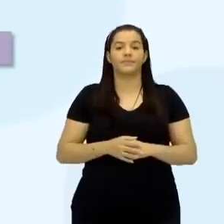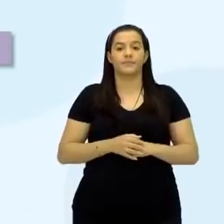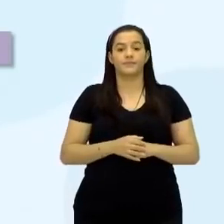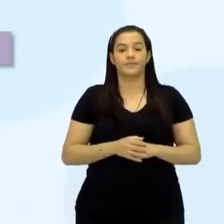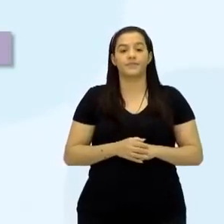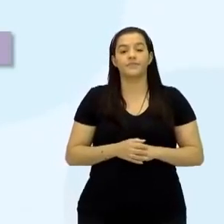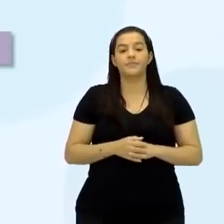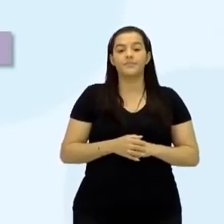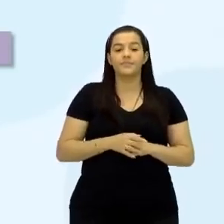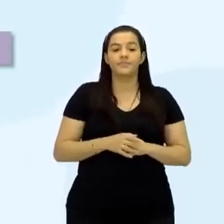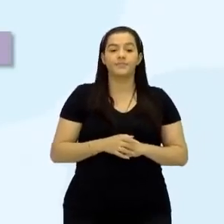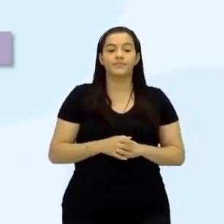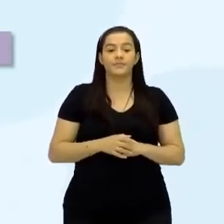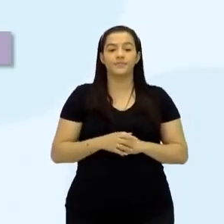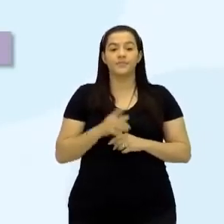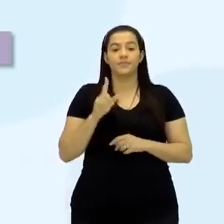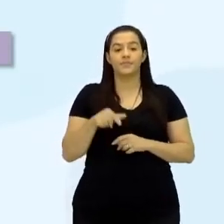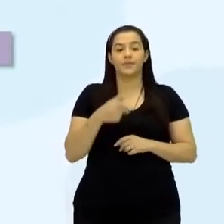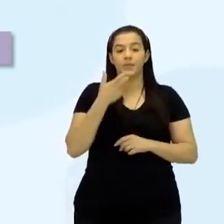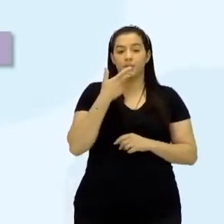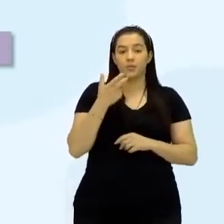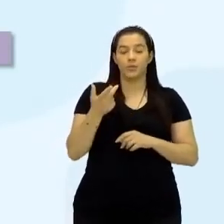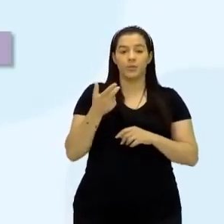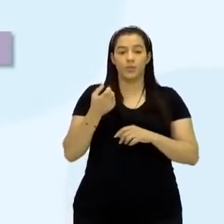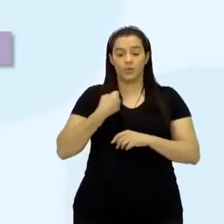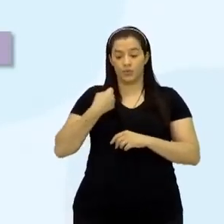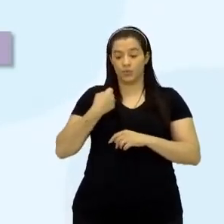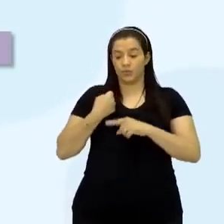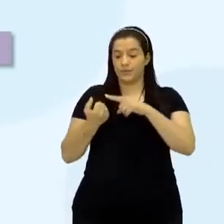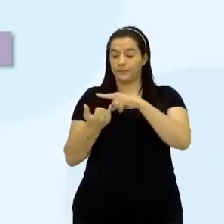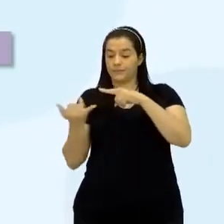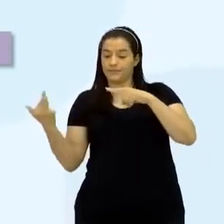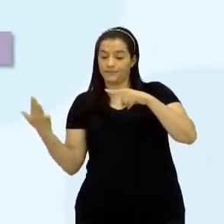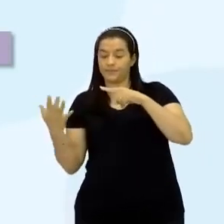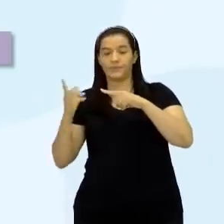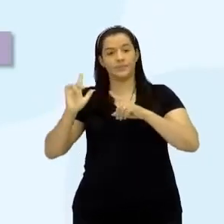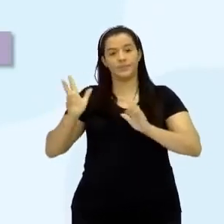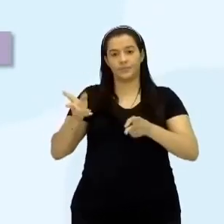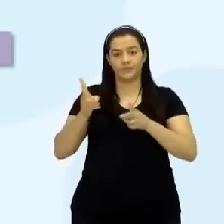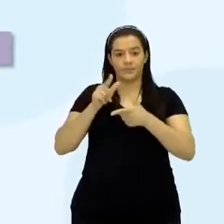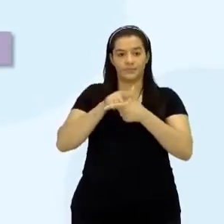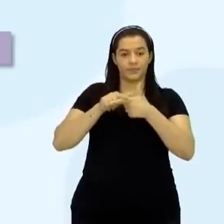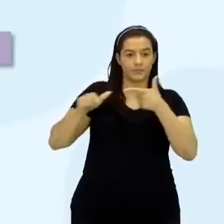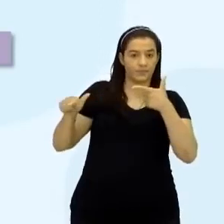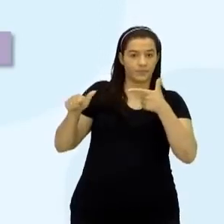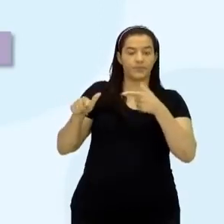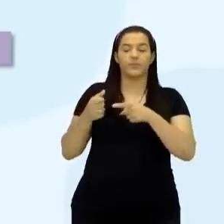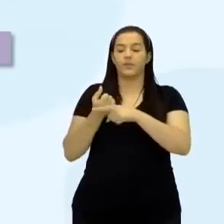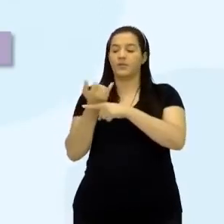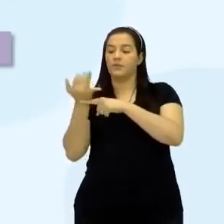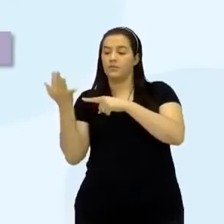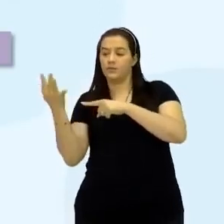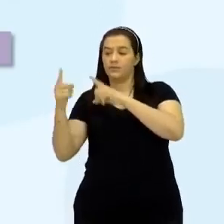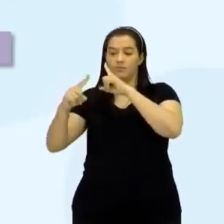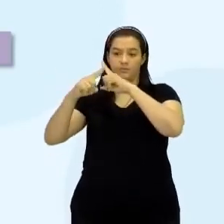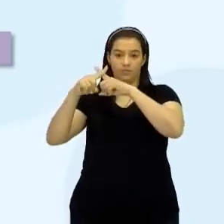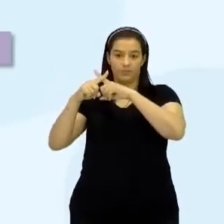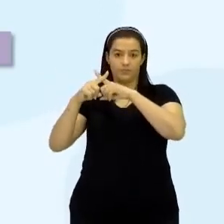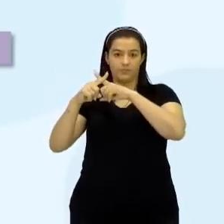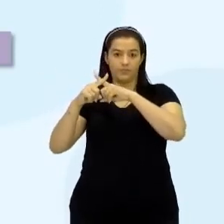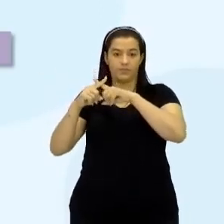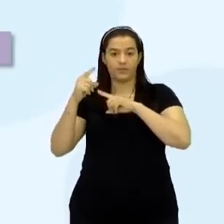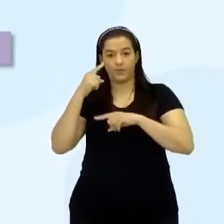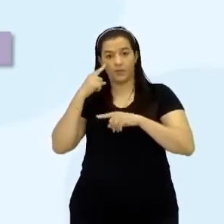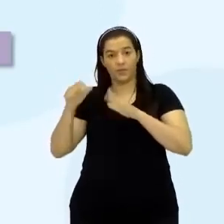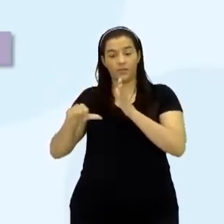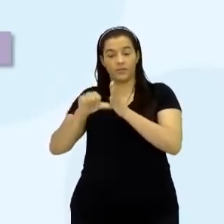chegar, Vivi. Porque olha só, pelo número de baixo eu sempre divido. Pelo número de cima eu sempre multiplico. Perceba que eu